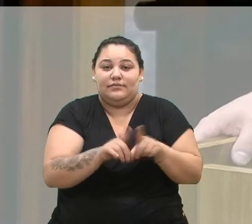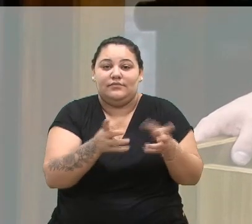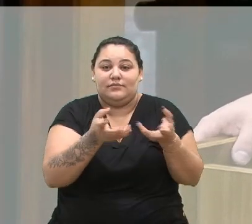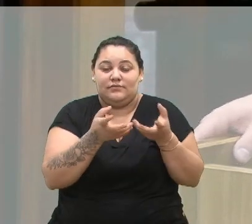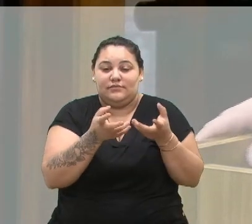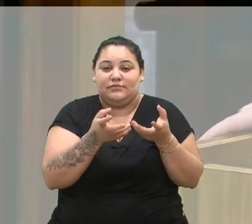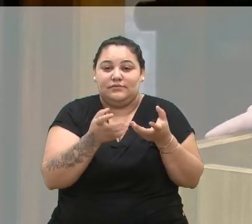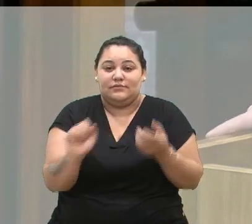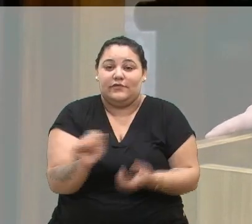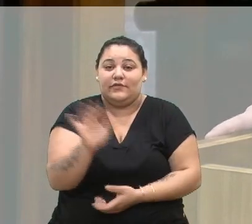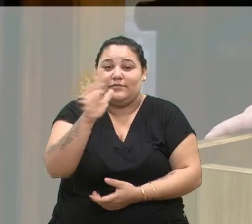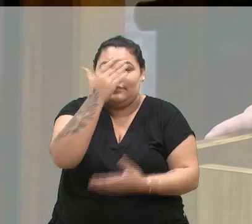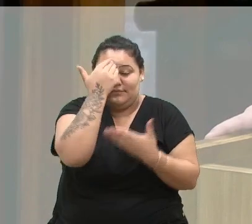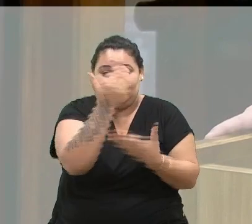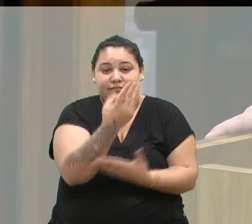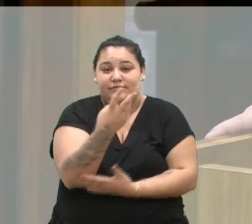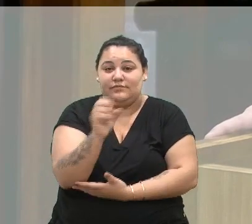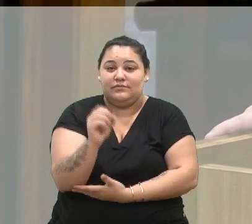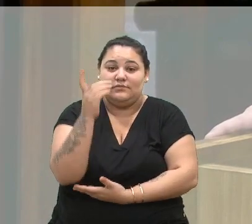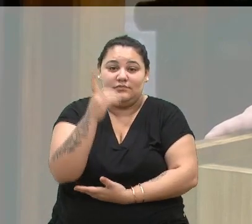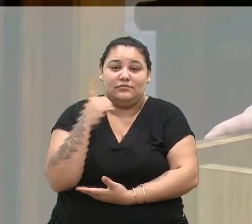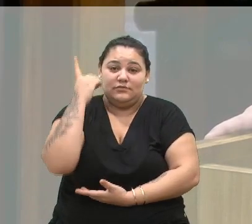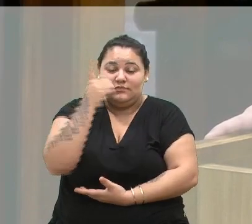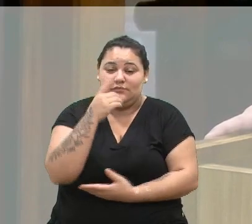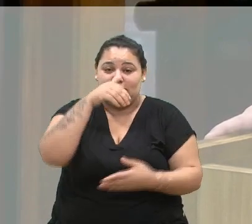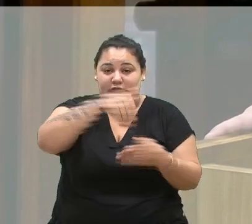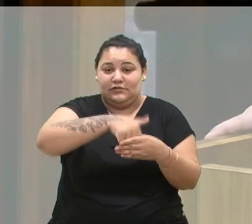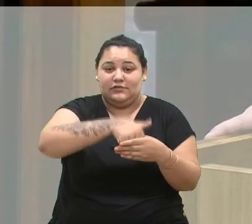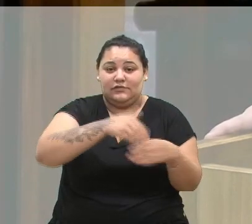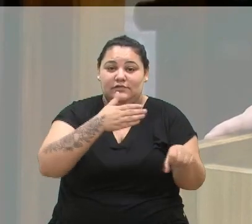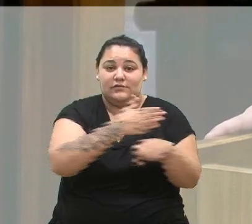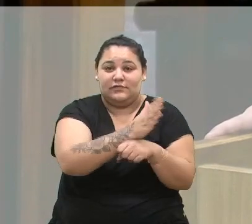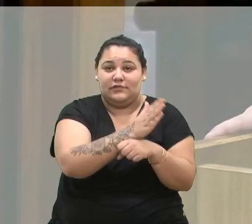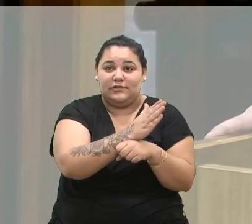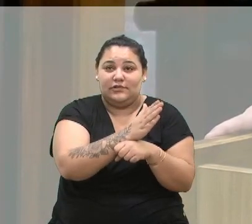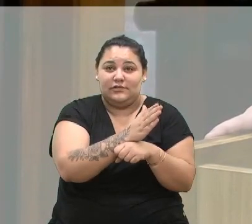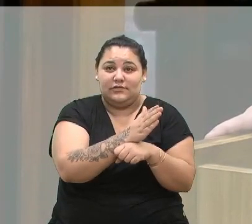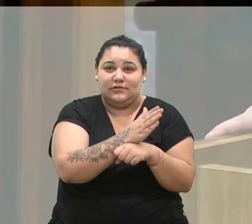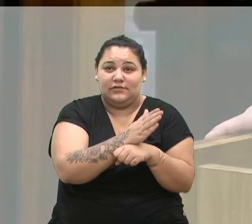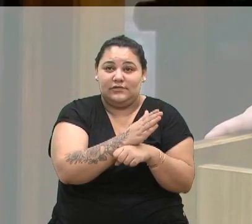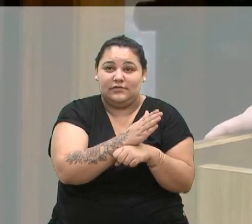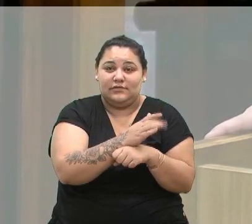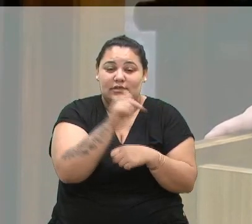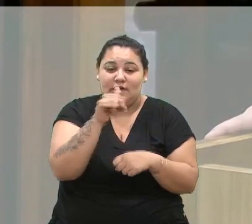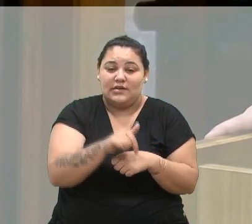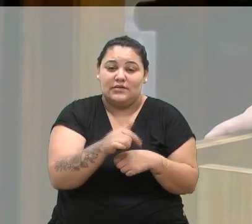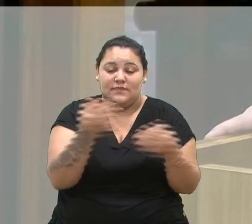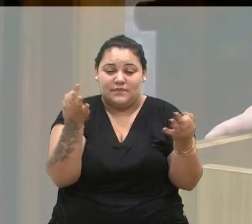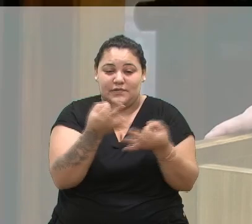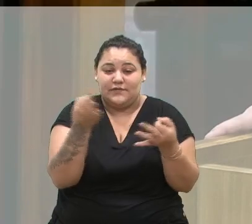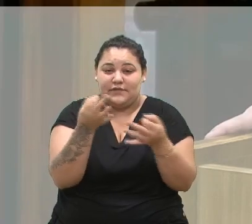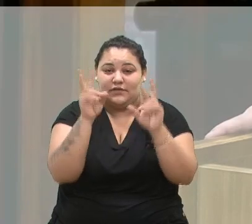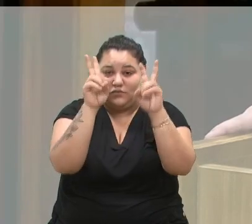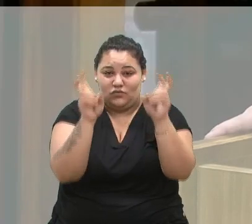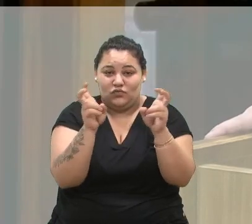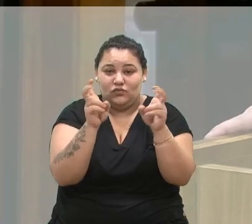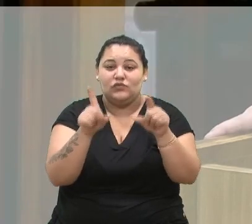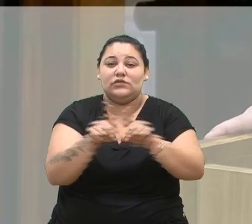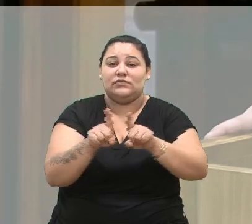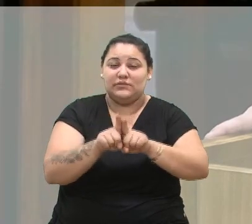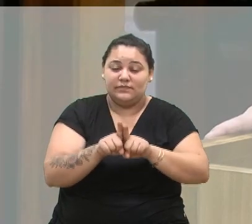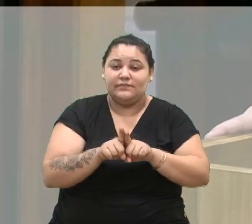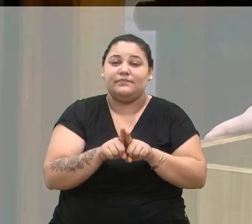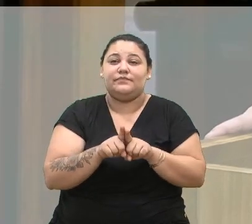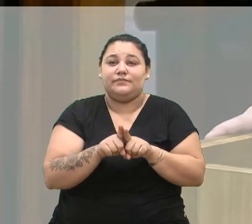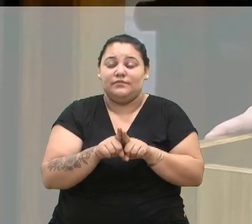aos 30 deputados que votaram favorável a esta excelente pauta